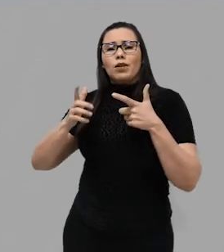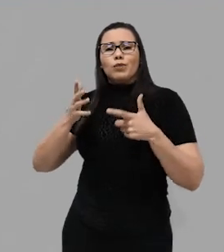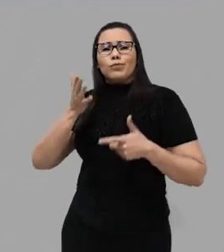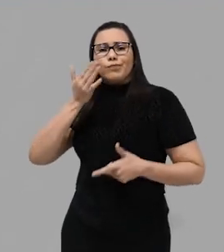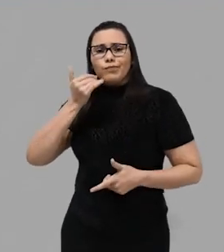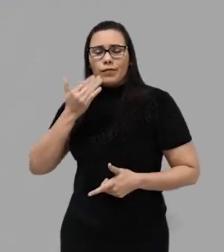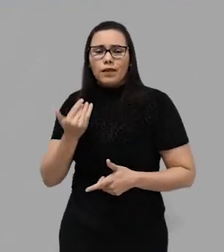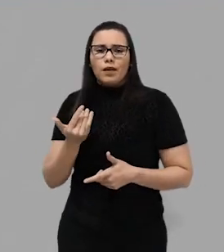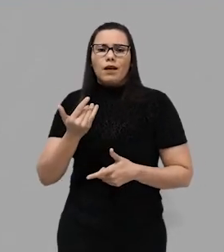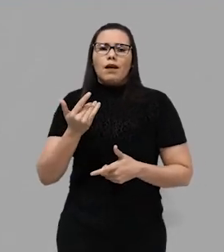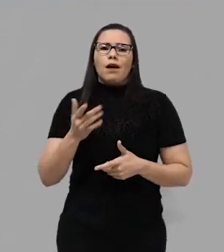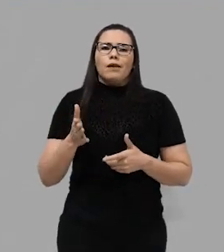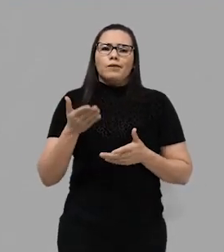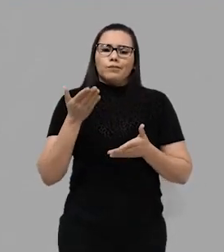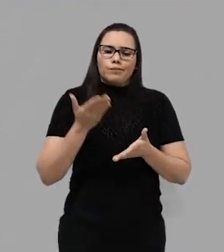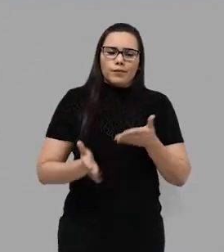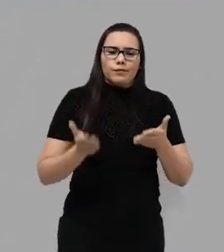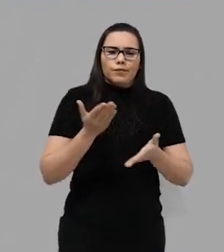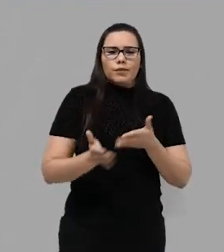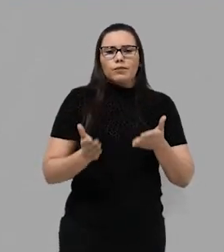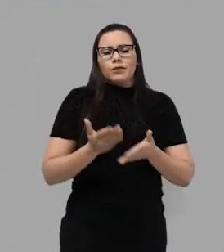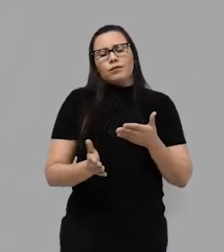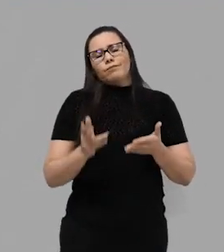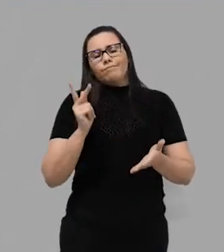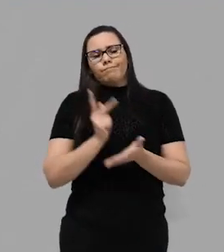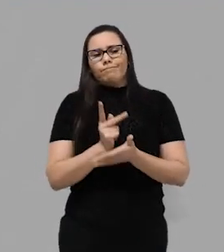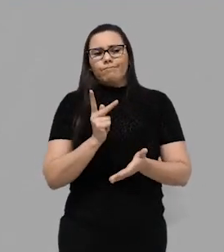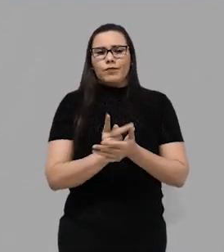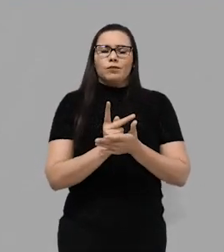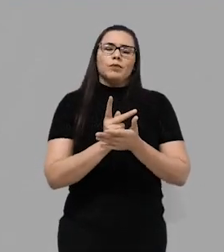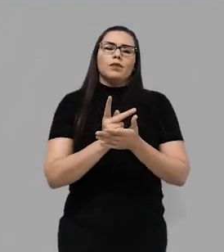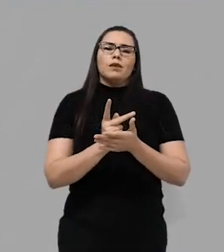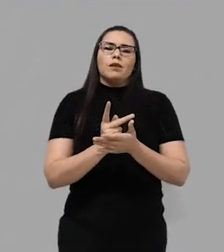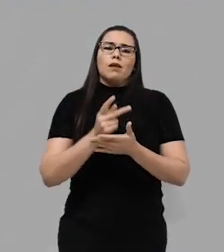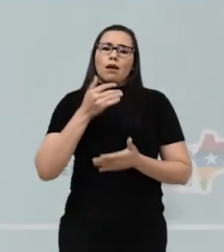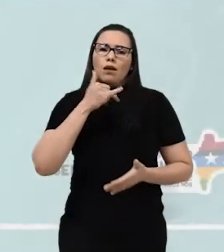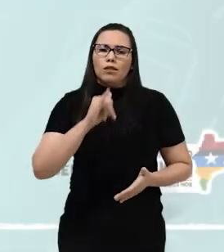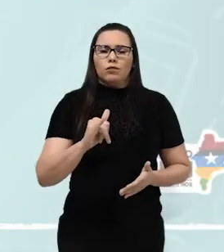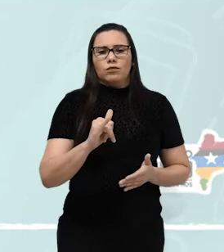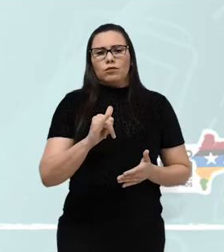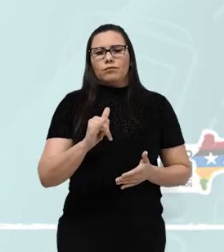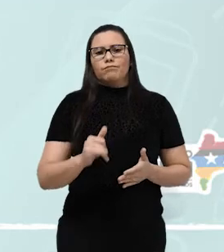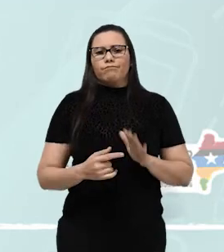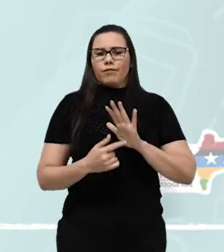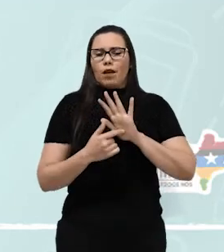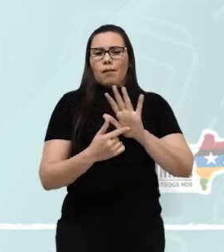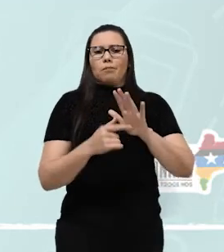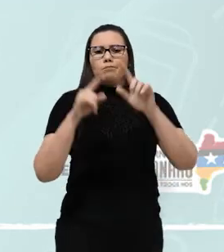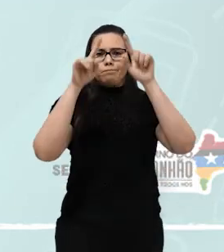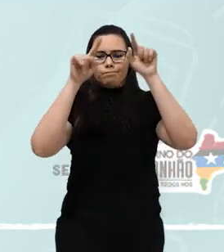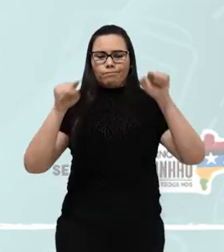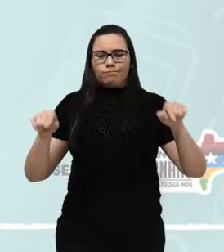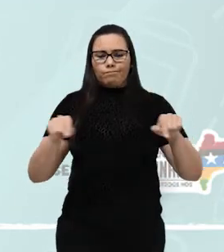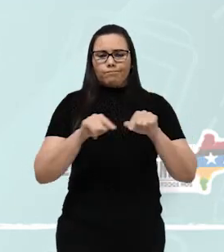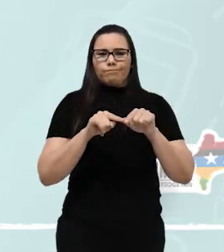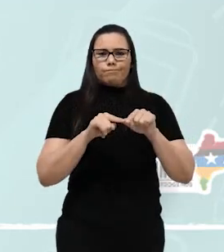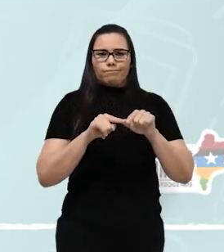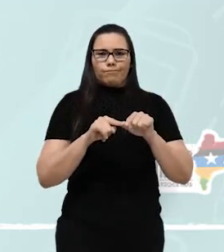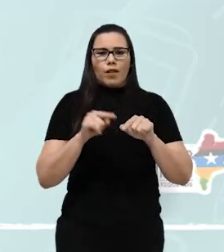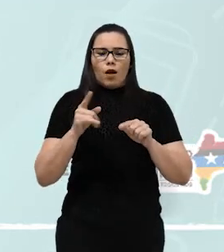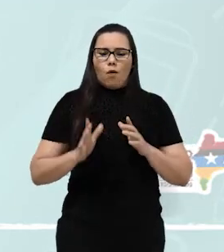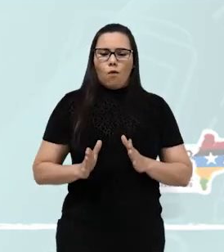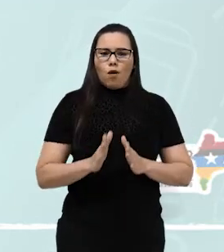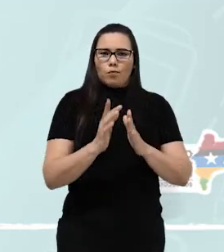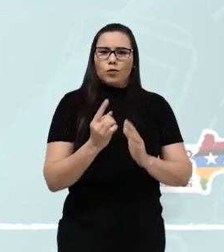as suas atividades metabólicas diárias. Por isso que o fluxo de energia nos ecossistemas é unidirecional